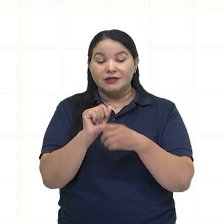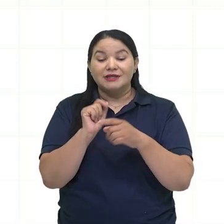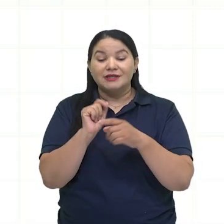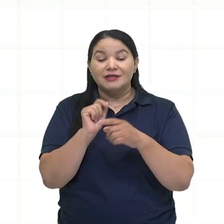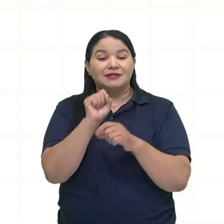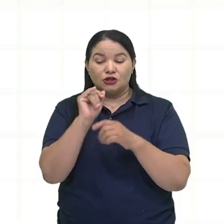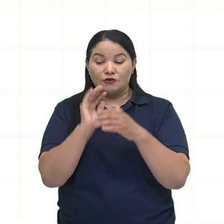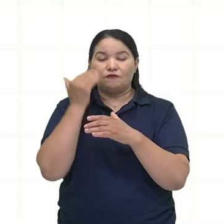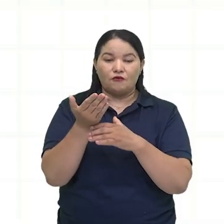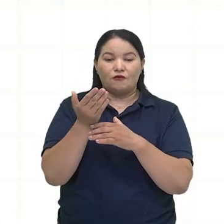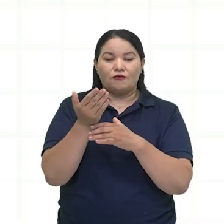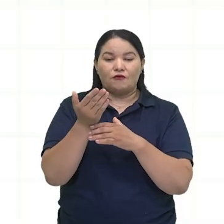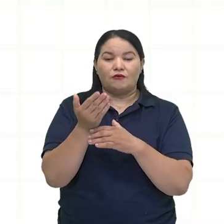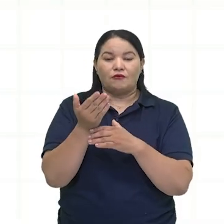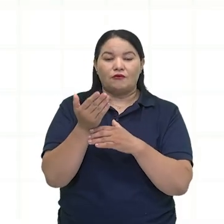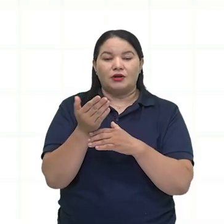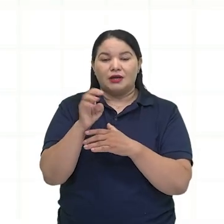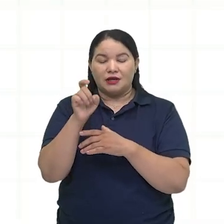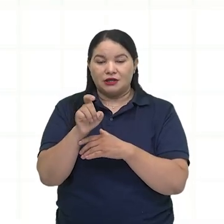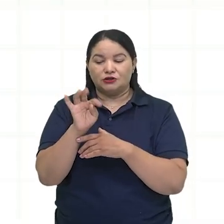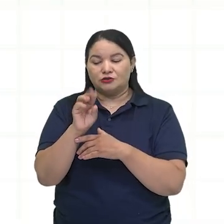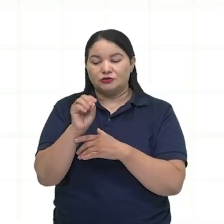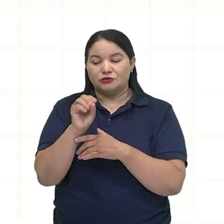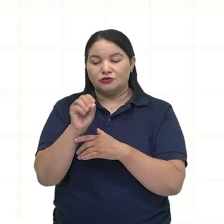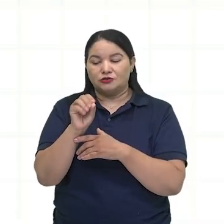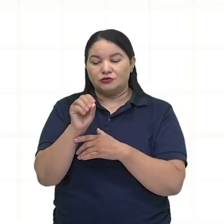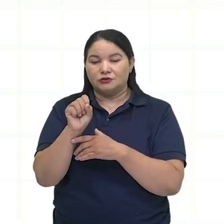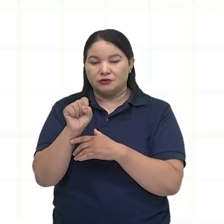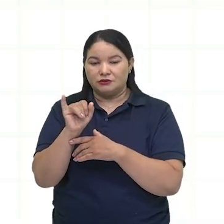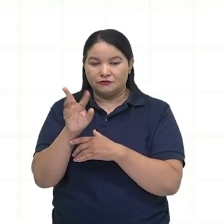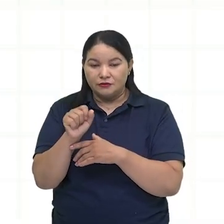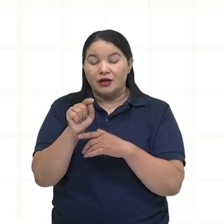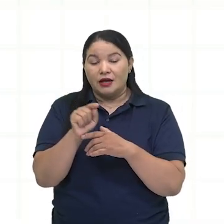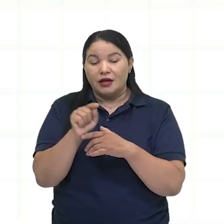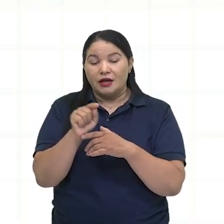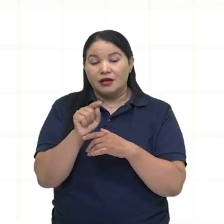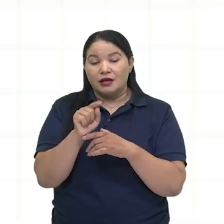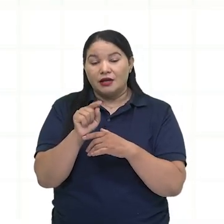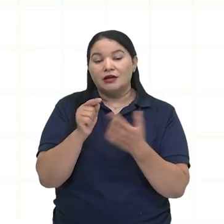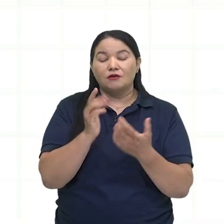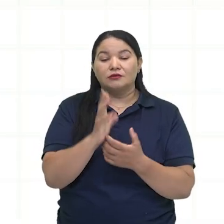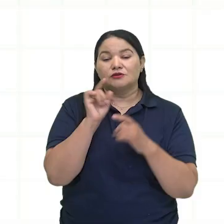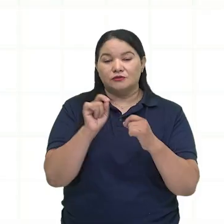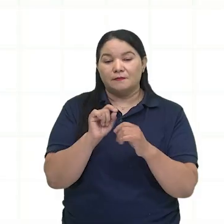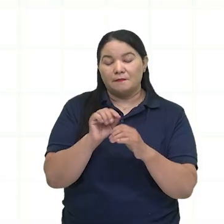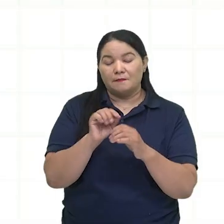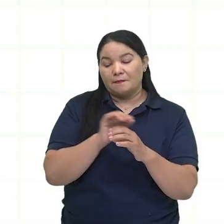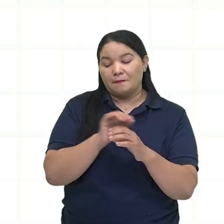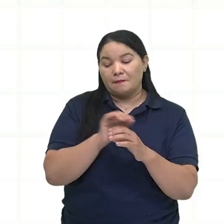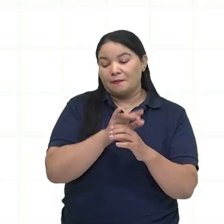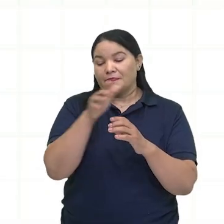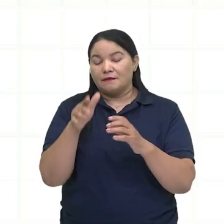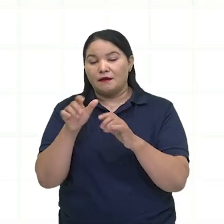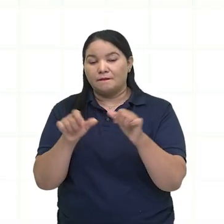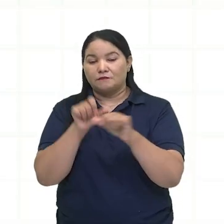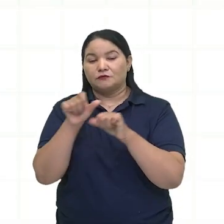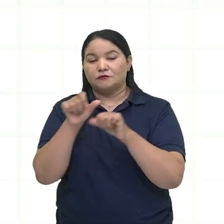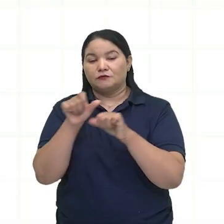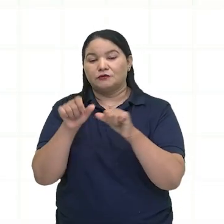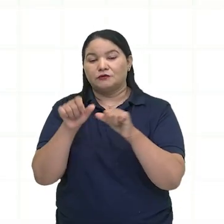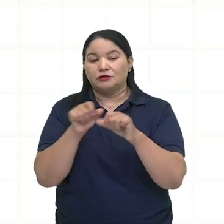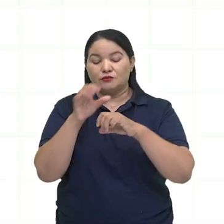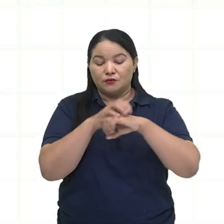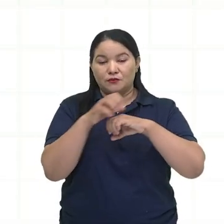o intemperismo, a litiviação, faz com que ocorra o quê? O desprendimento